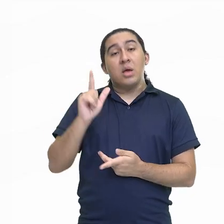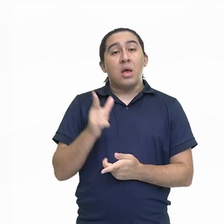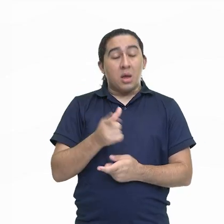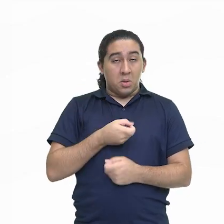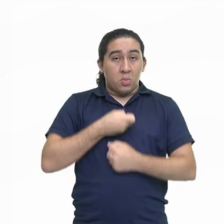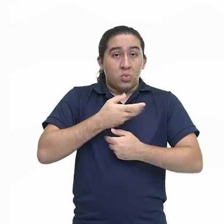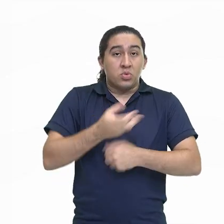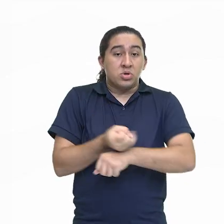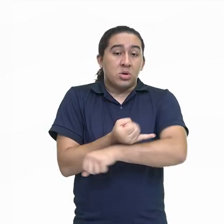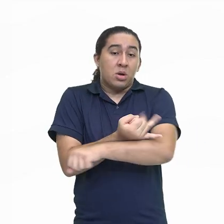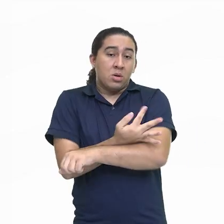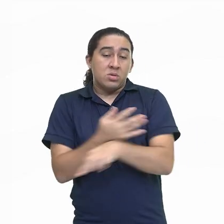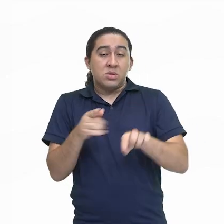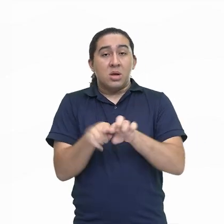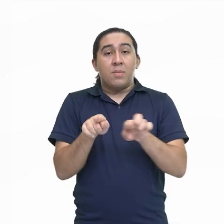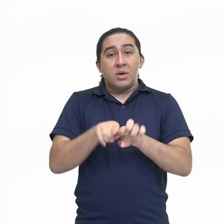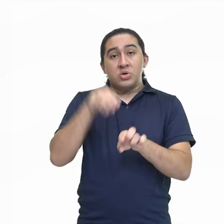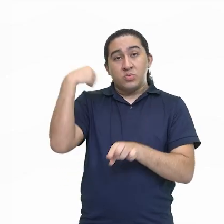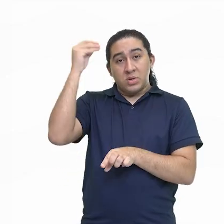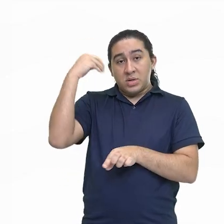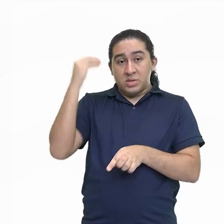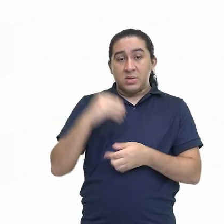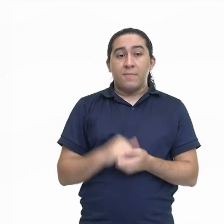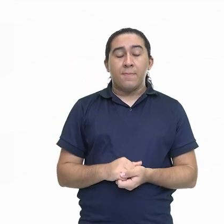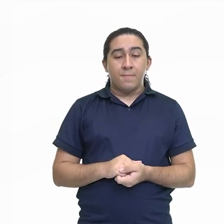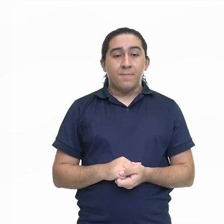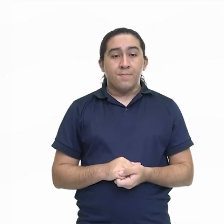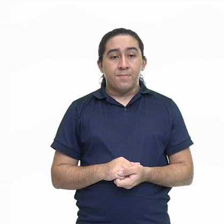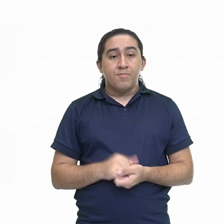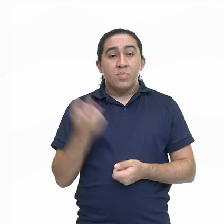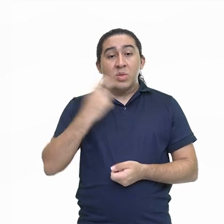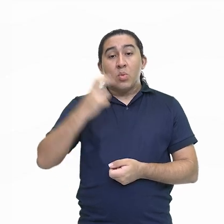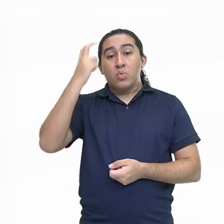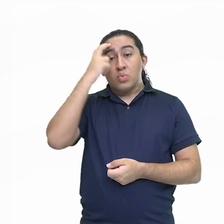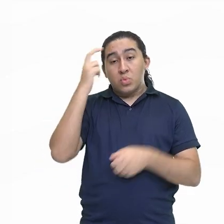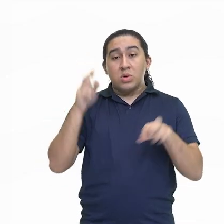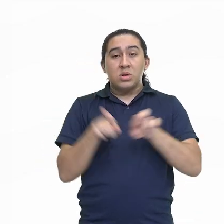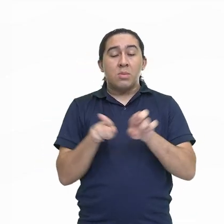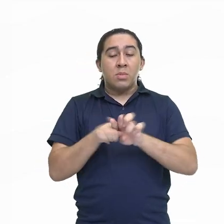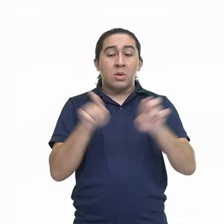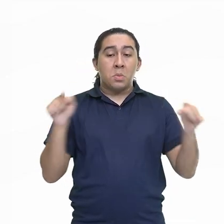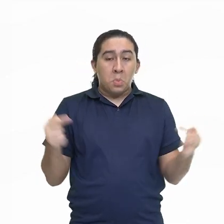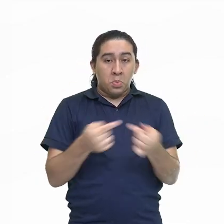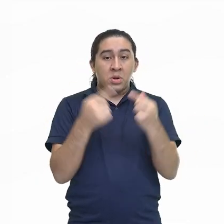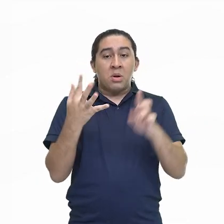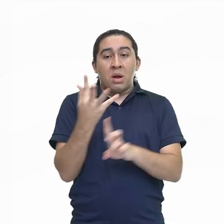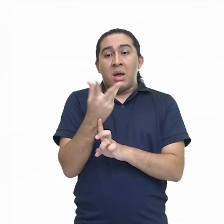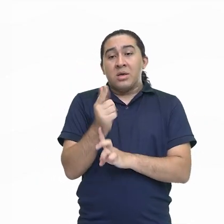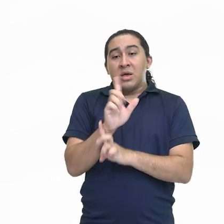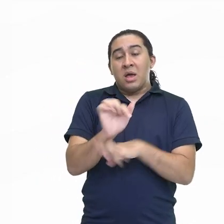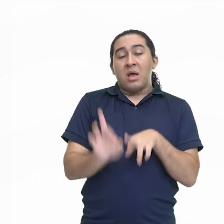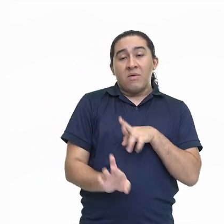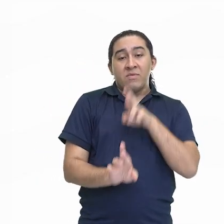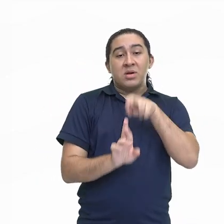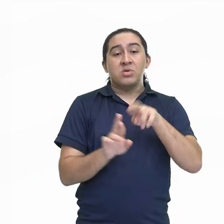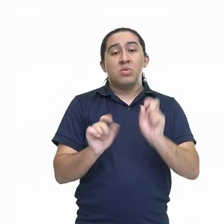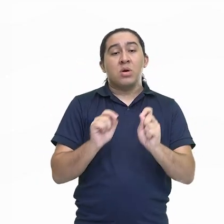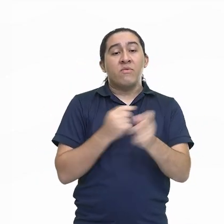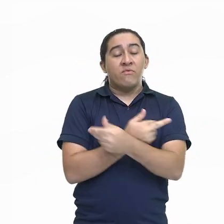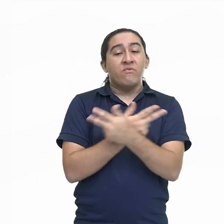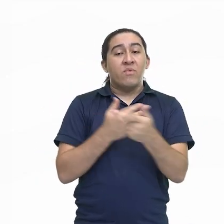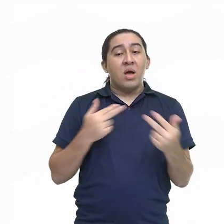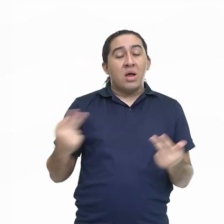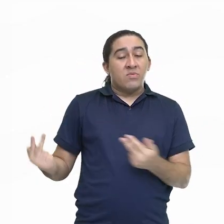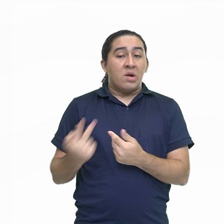e experiência. A cultura, né, que envolve também a arte, refere-se ao conjunto de